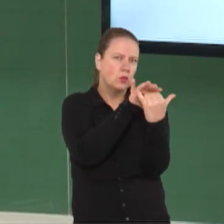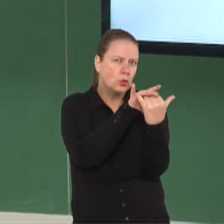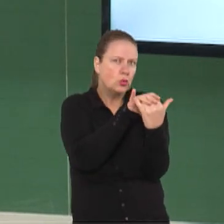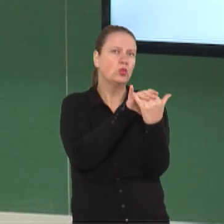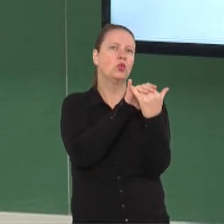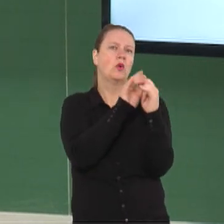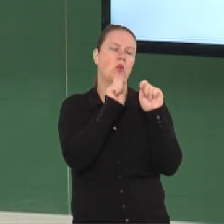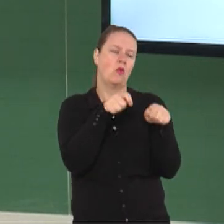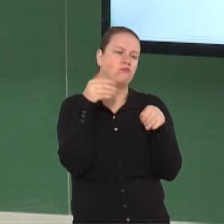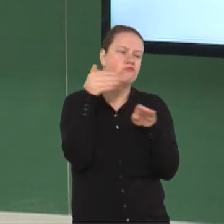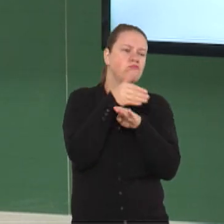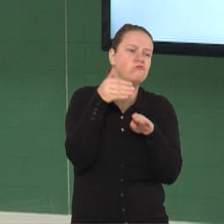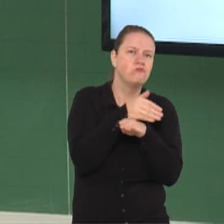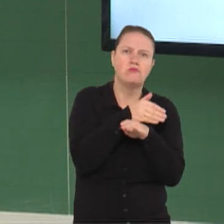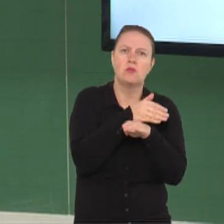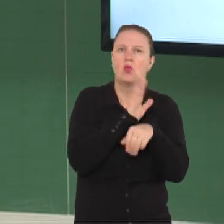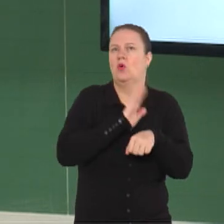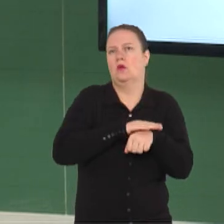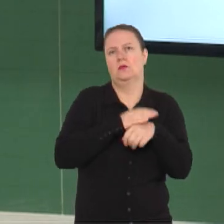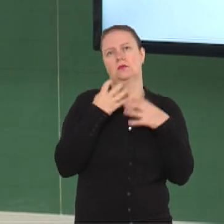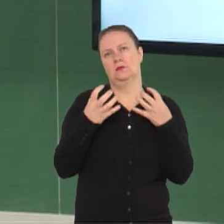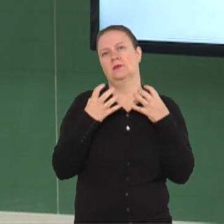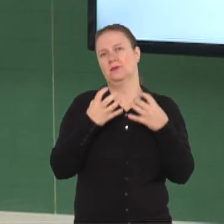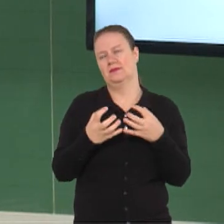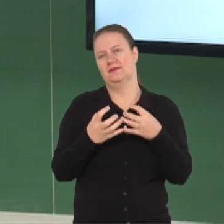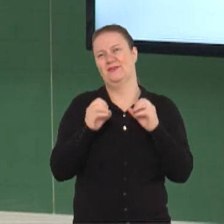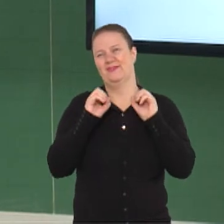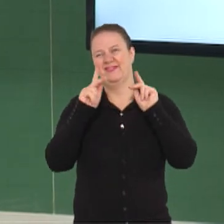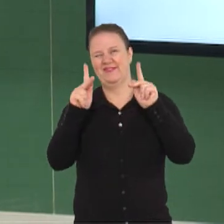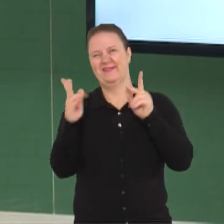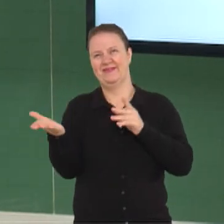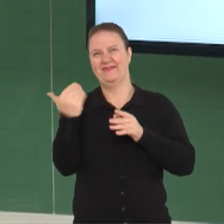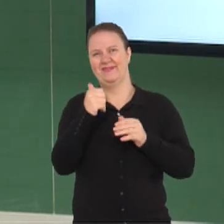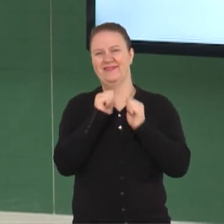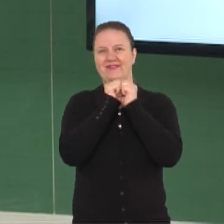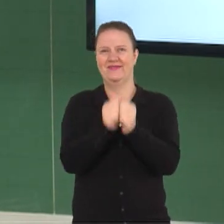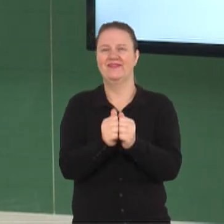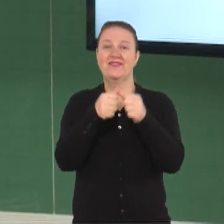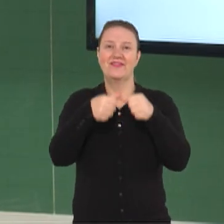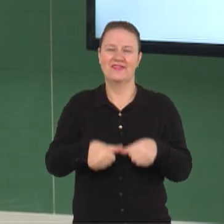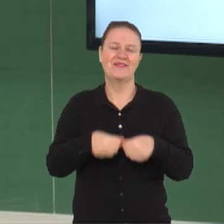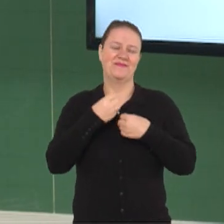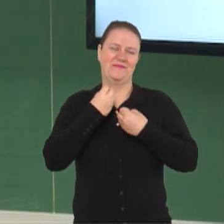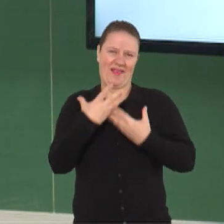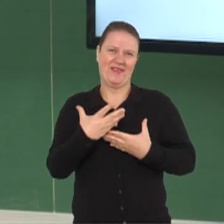para você acessar a qualquer momento. Ok? Vamos juntos. Fique bem.